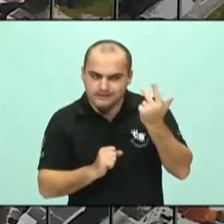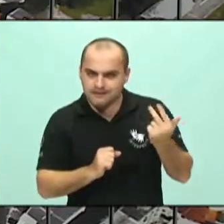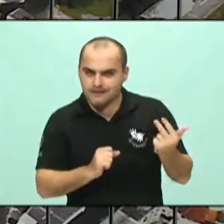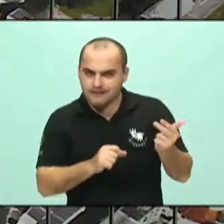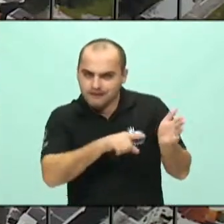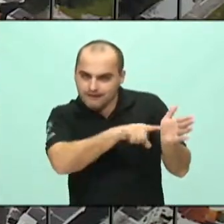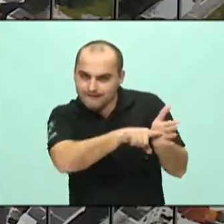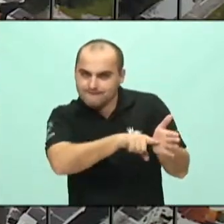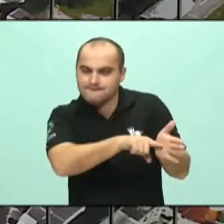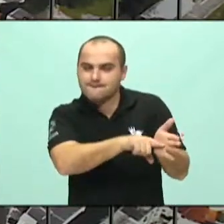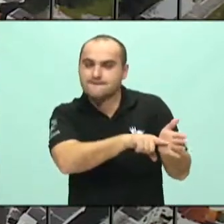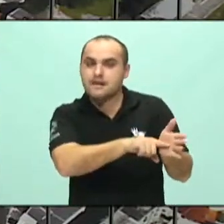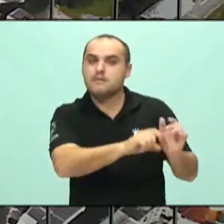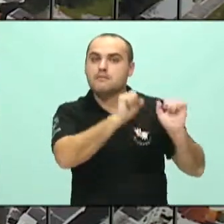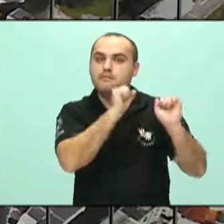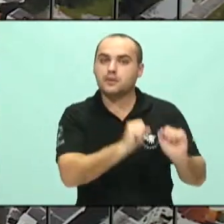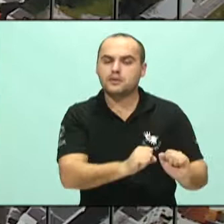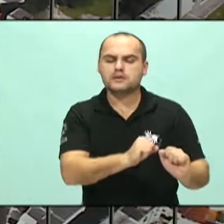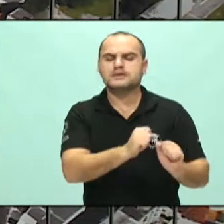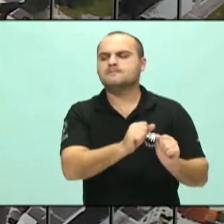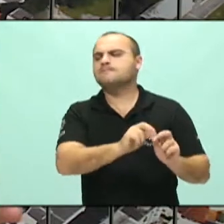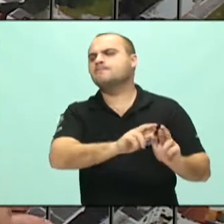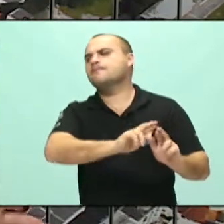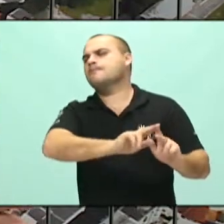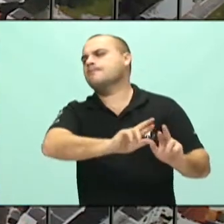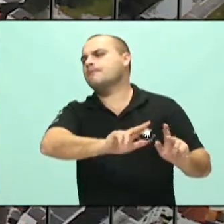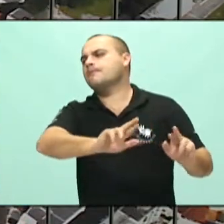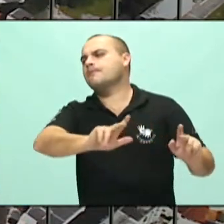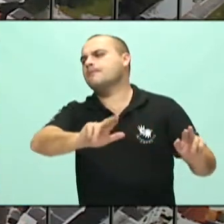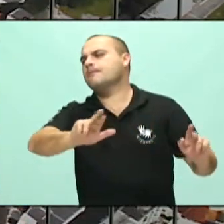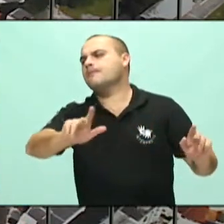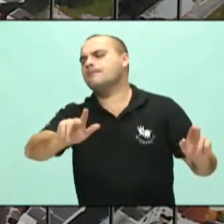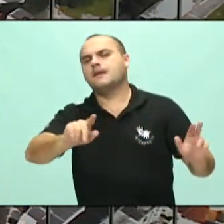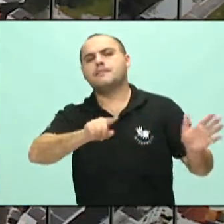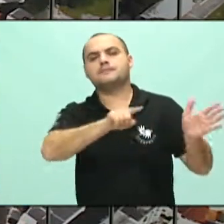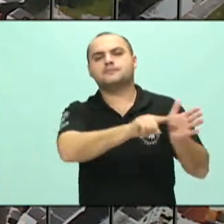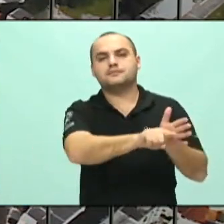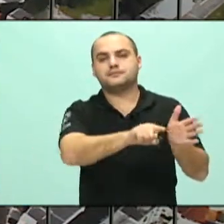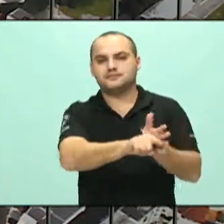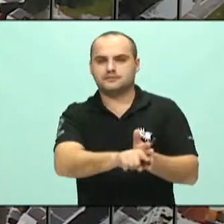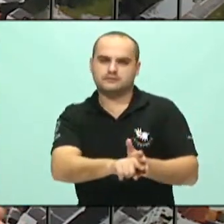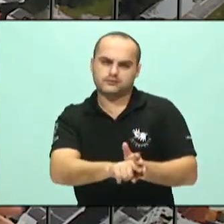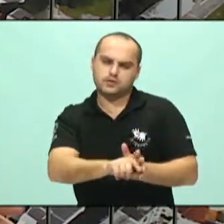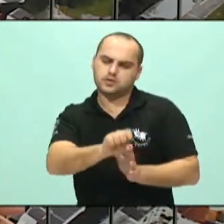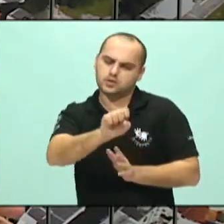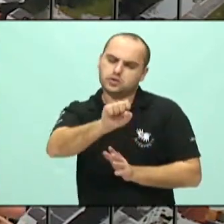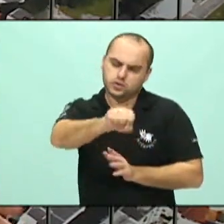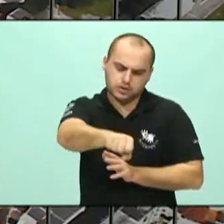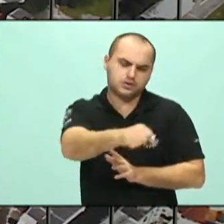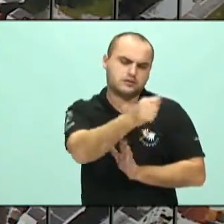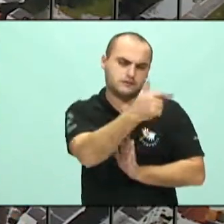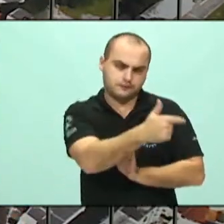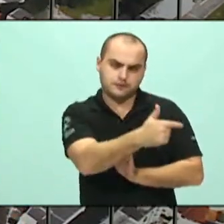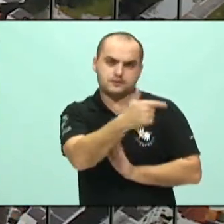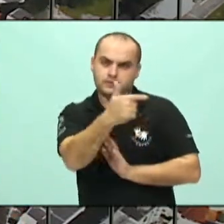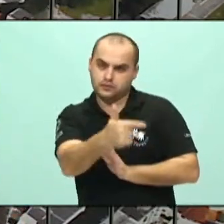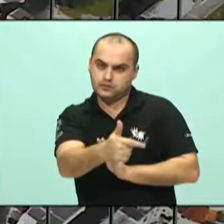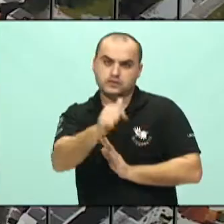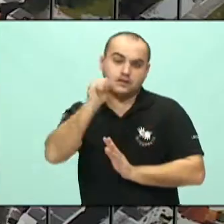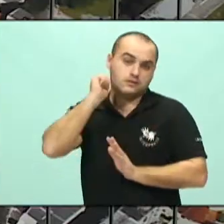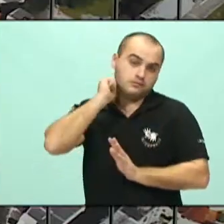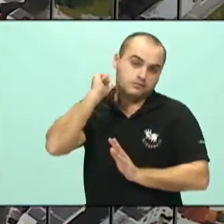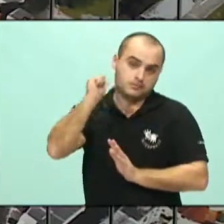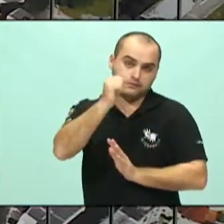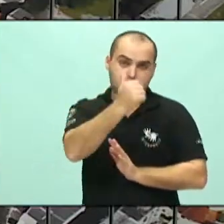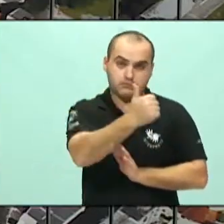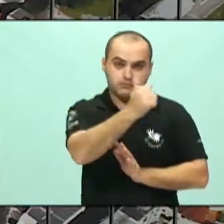diferentes abordagens sobre esse aspecto. Claro que 22 de abril de 1500, o fato,